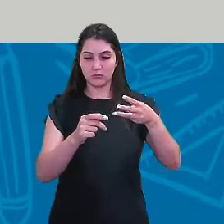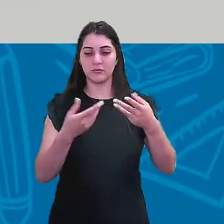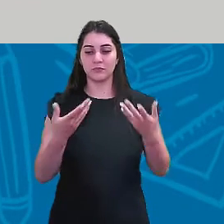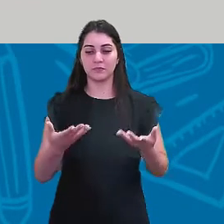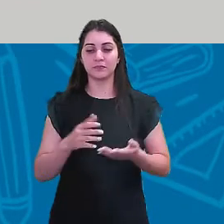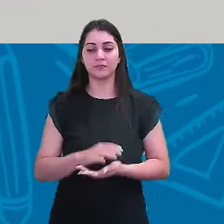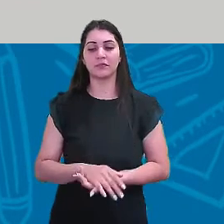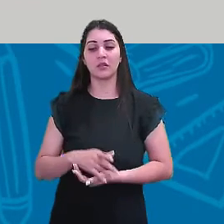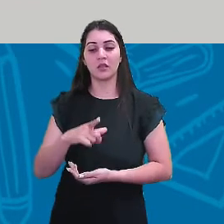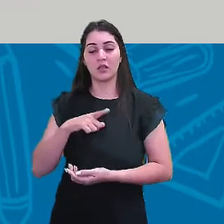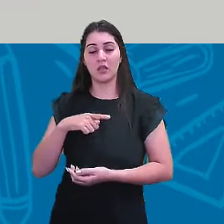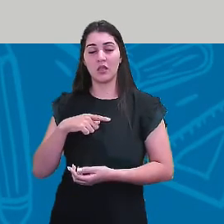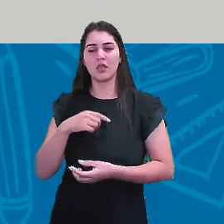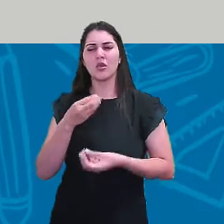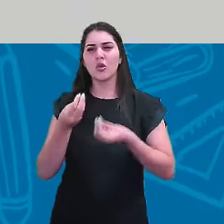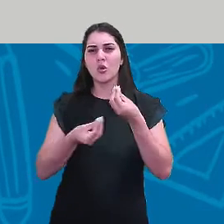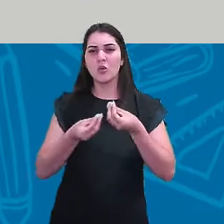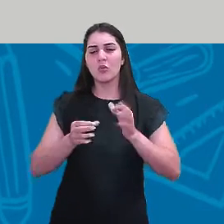Composição do solo, temos aí, ó,